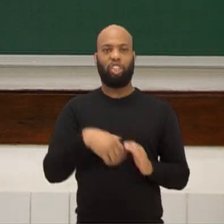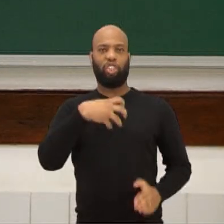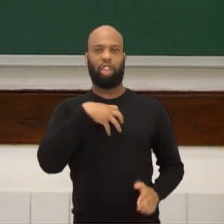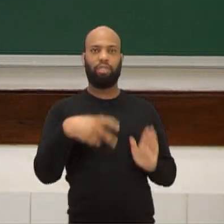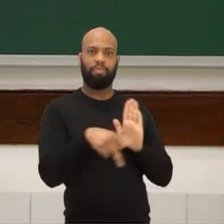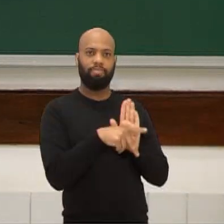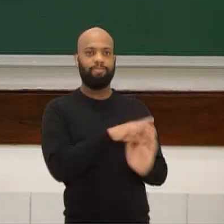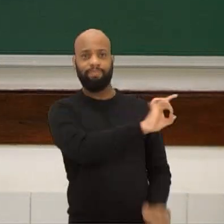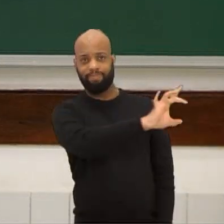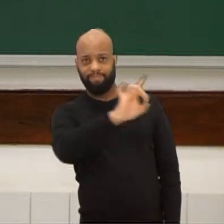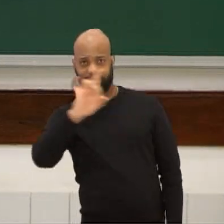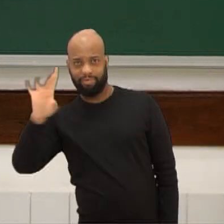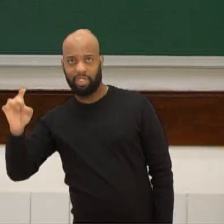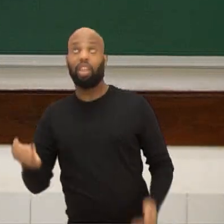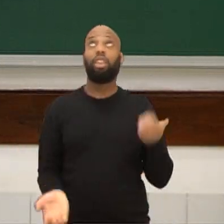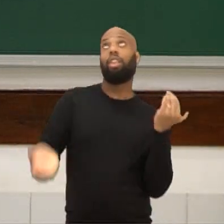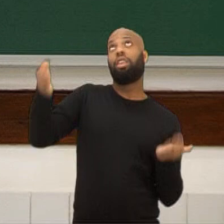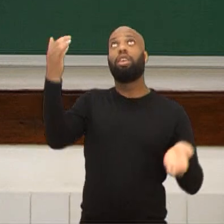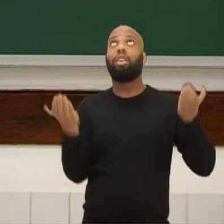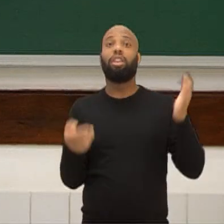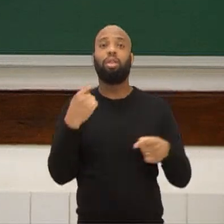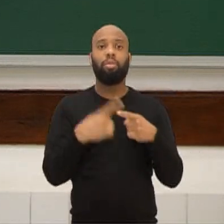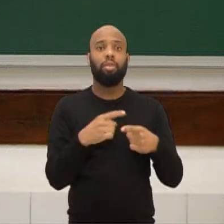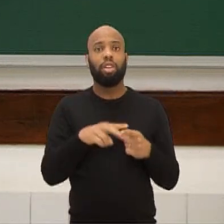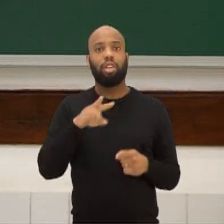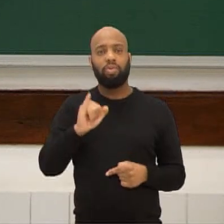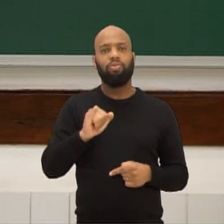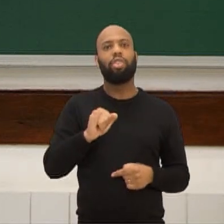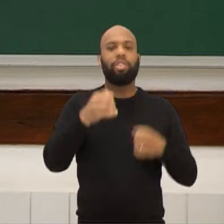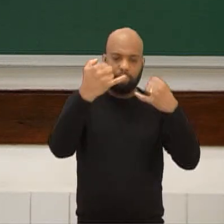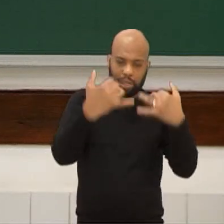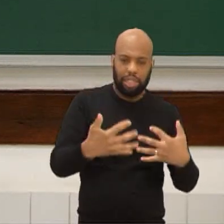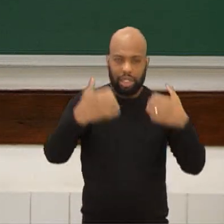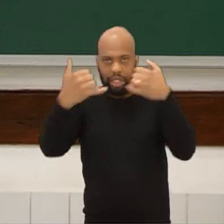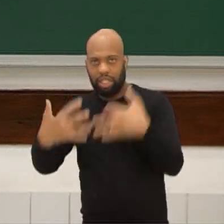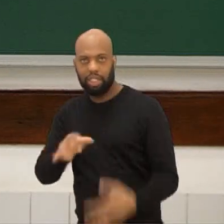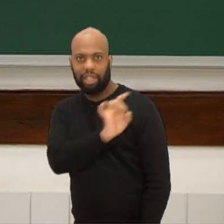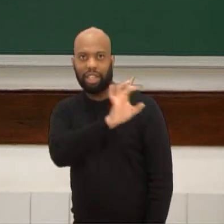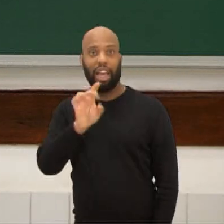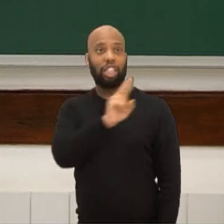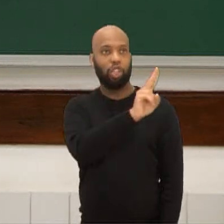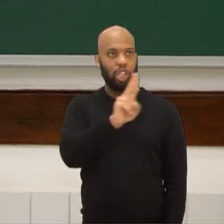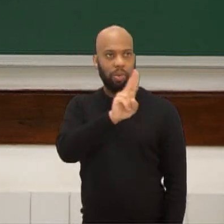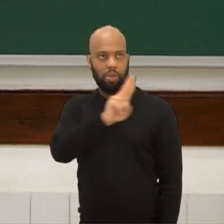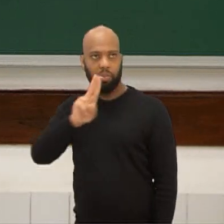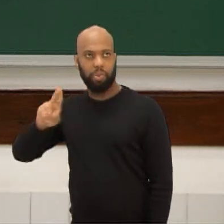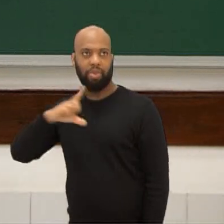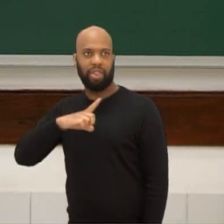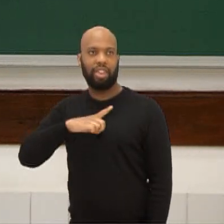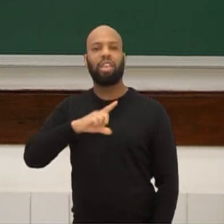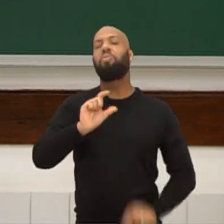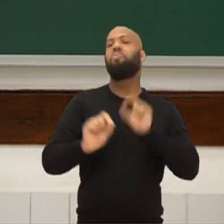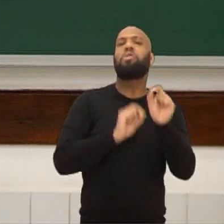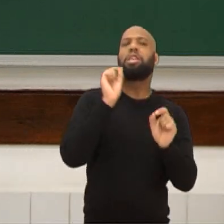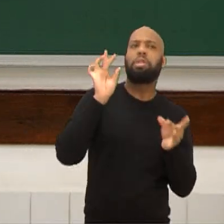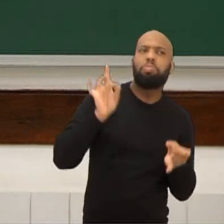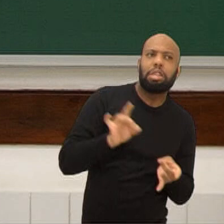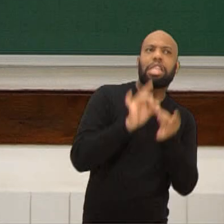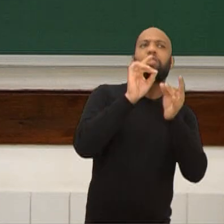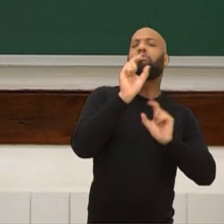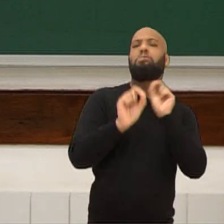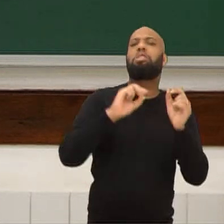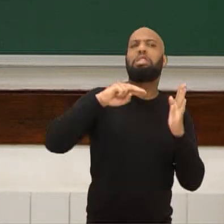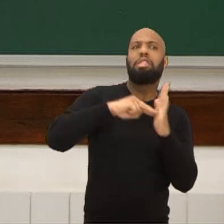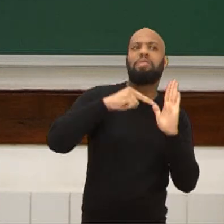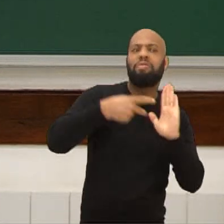modalidade por modalidade, porque nós vamos, nas aulas nós vamos comentando sobre esses nomes. Então, eu não vou falar para você específico o